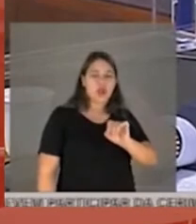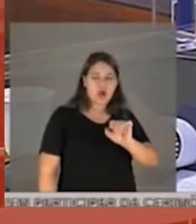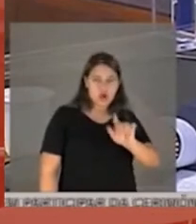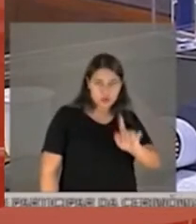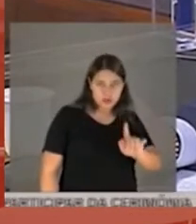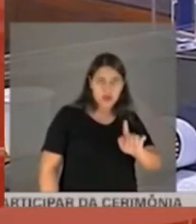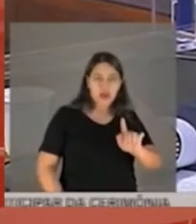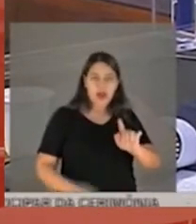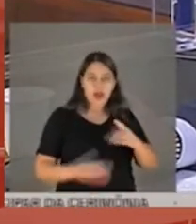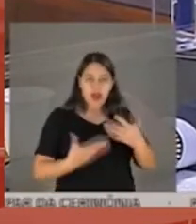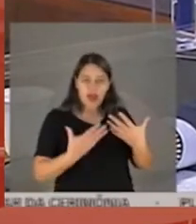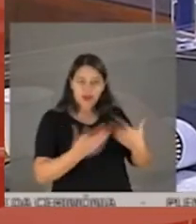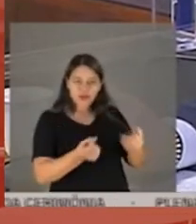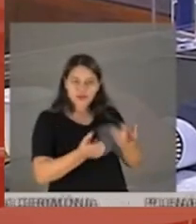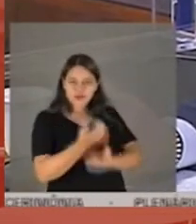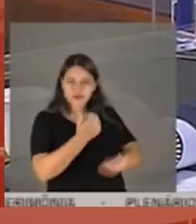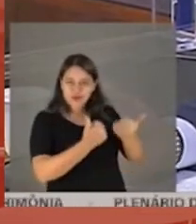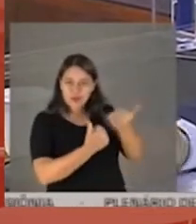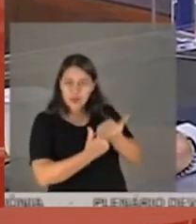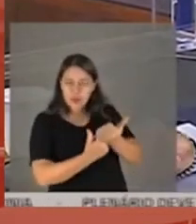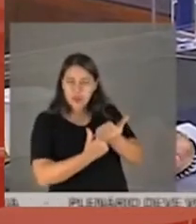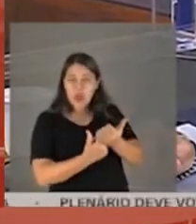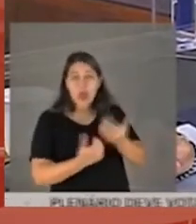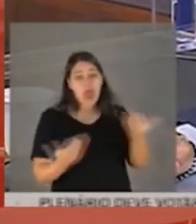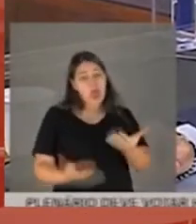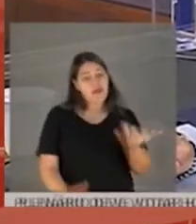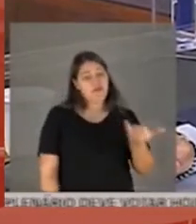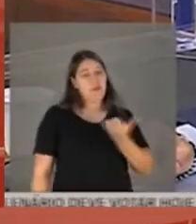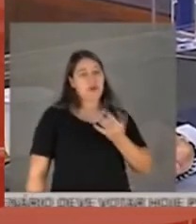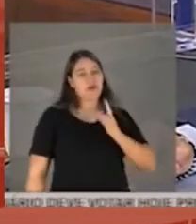eu ah eu acho que é o